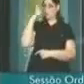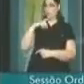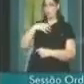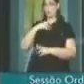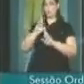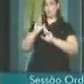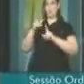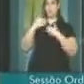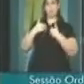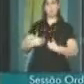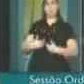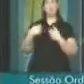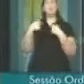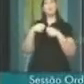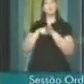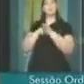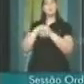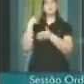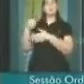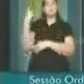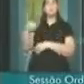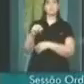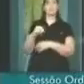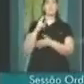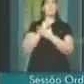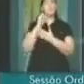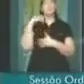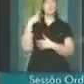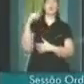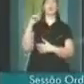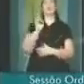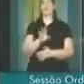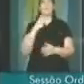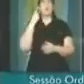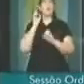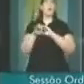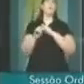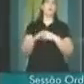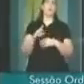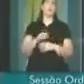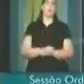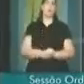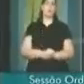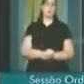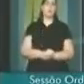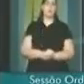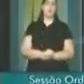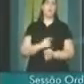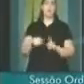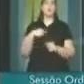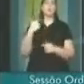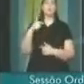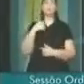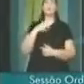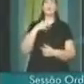jovem ele tem que ser redirecionado para o caminho certo nem que seja com as palmadas minha cruz ser violenta mas não sou promiscuo